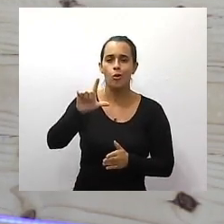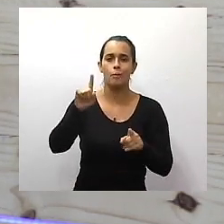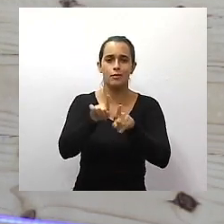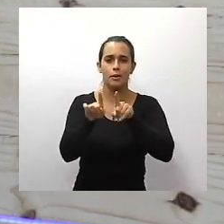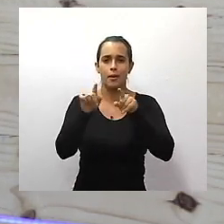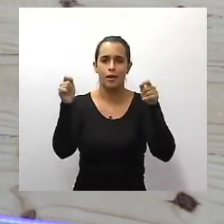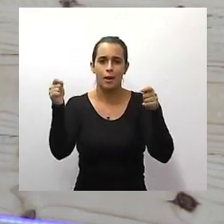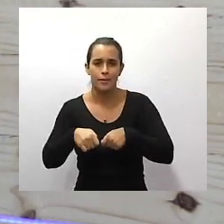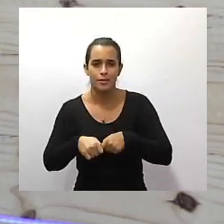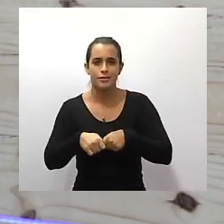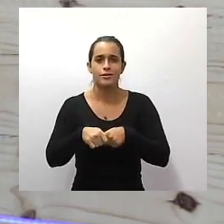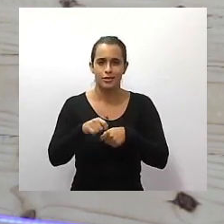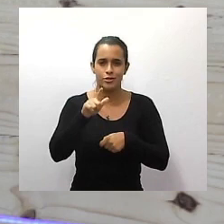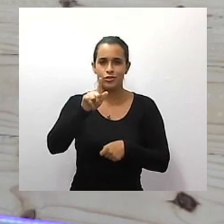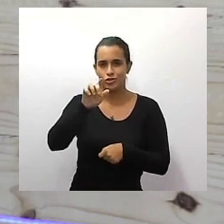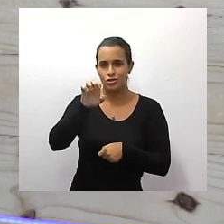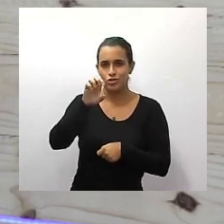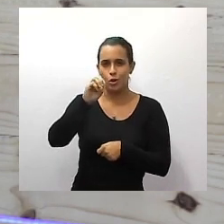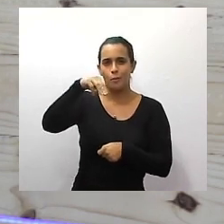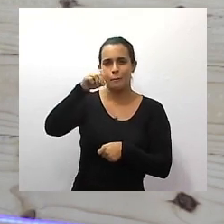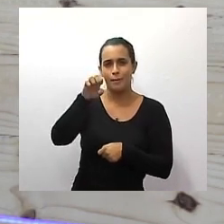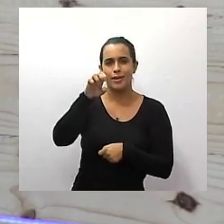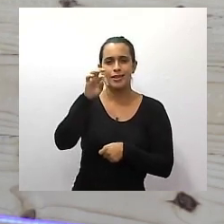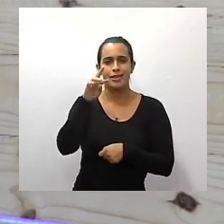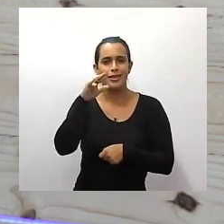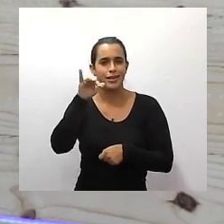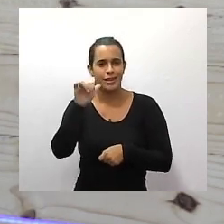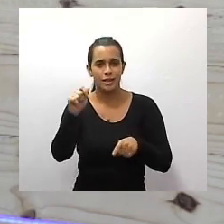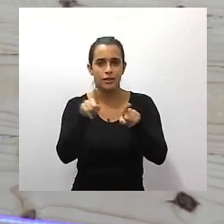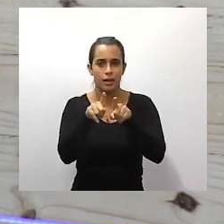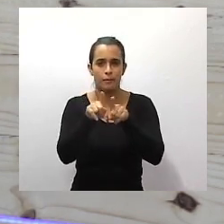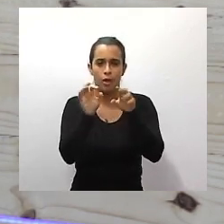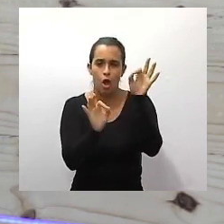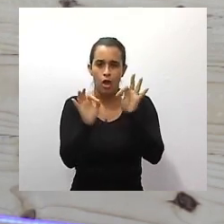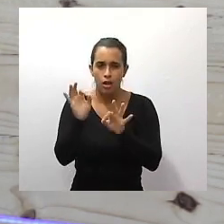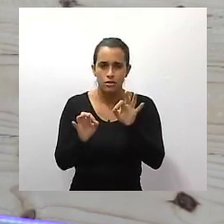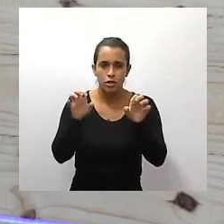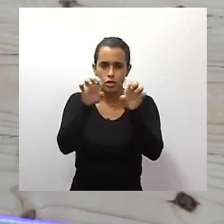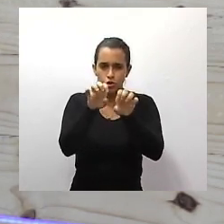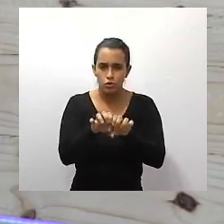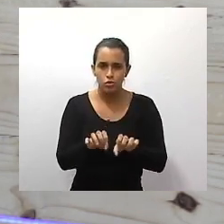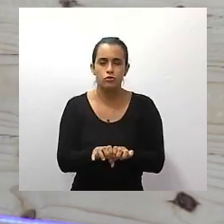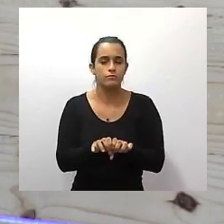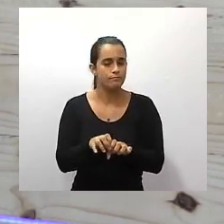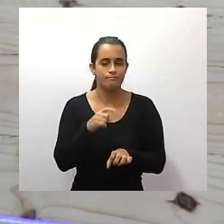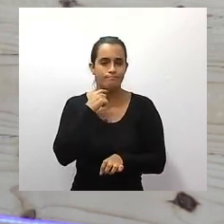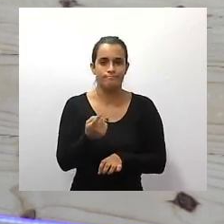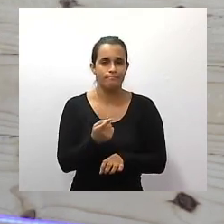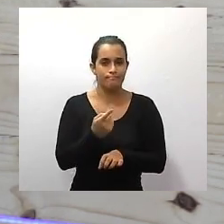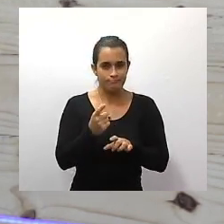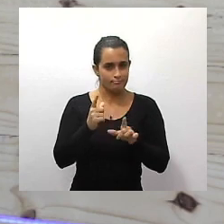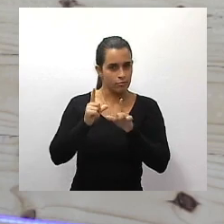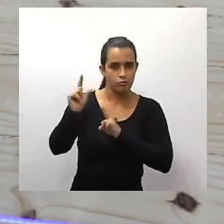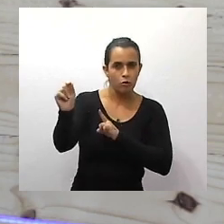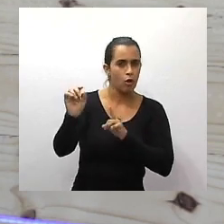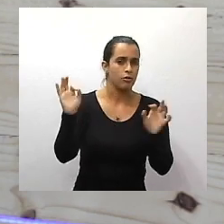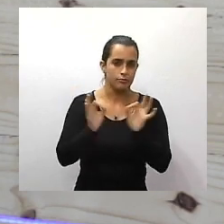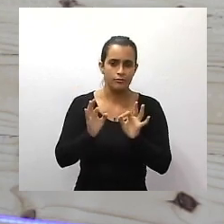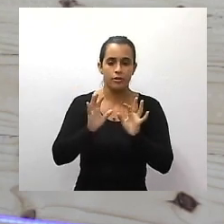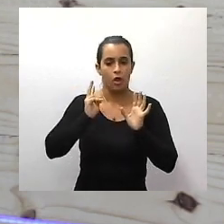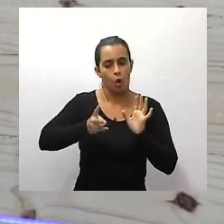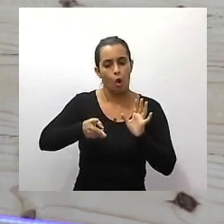perante nosso planeta, não tem como deixar de fora que eram nômades, e aí ele se deslocava. Para fazer o deslocamento,